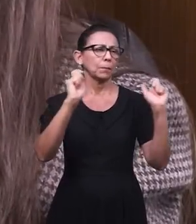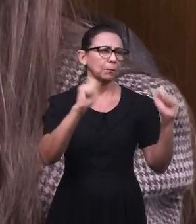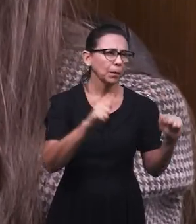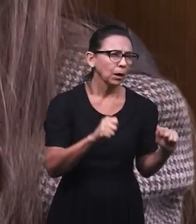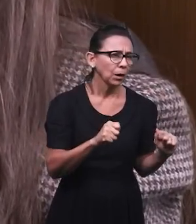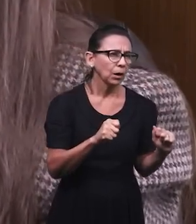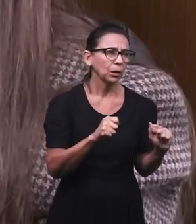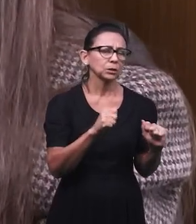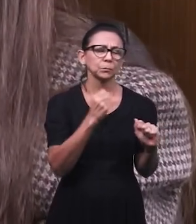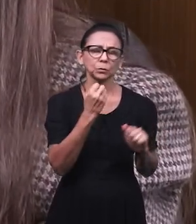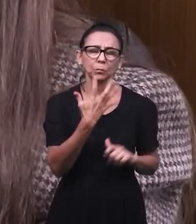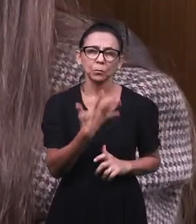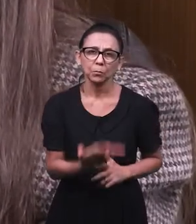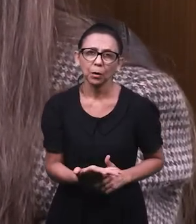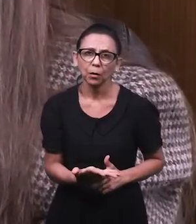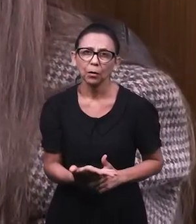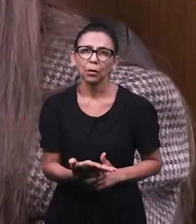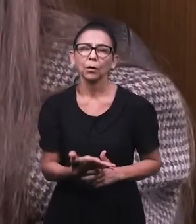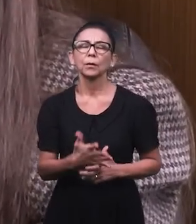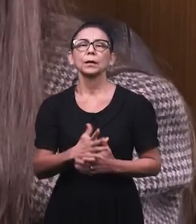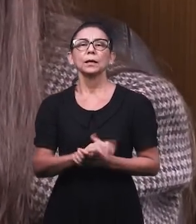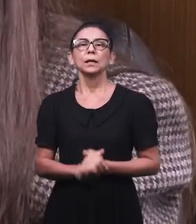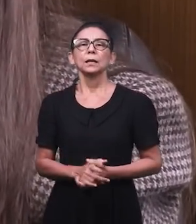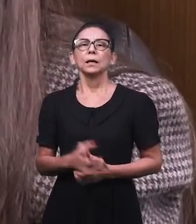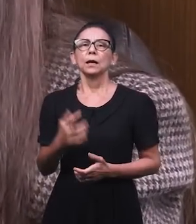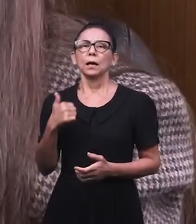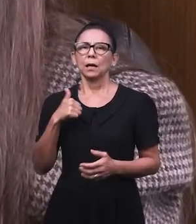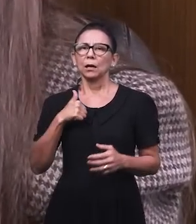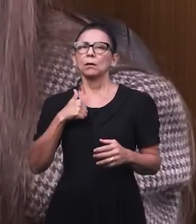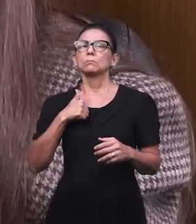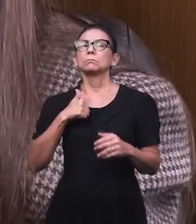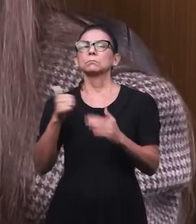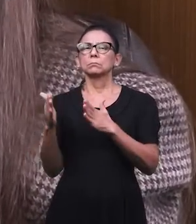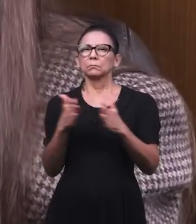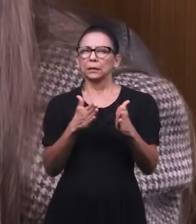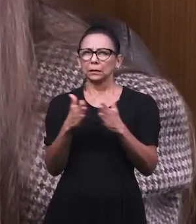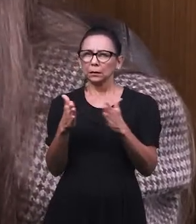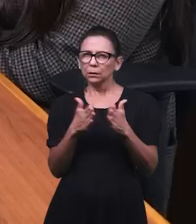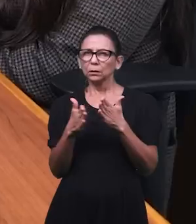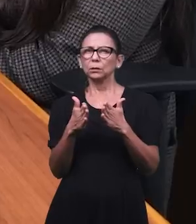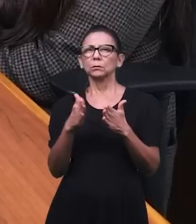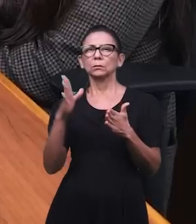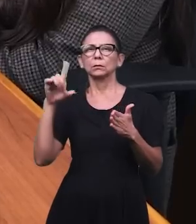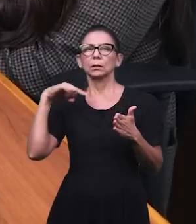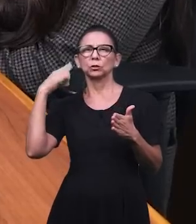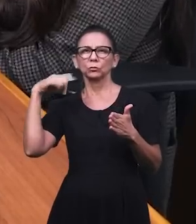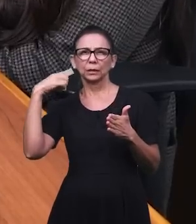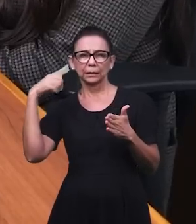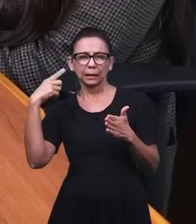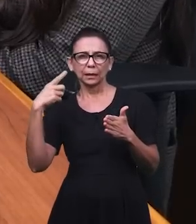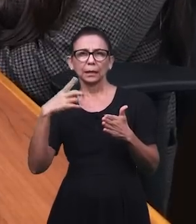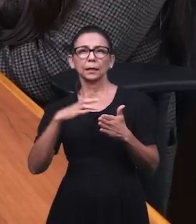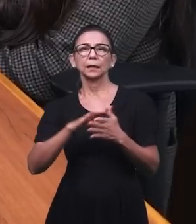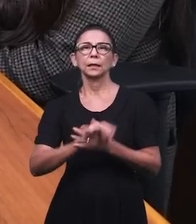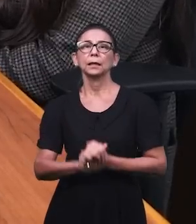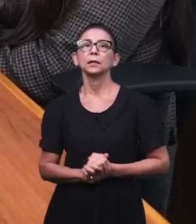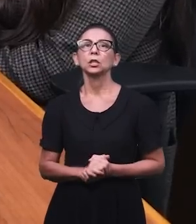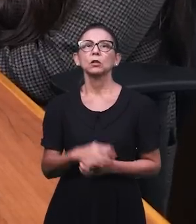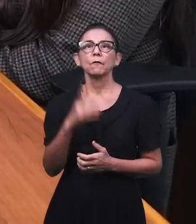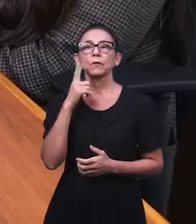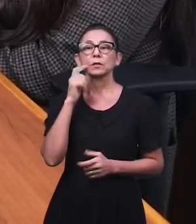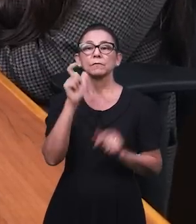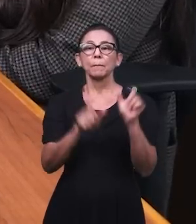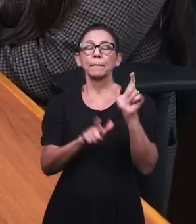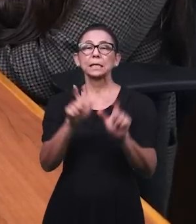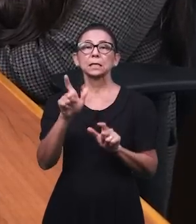Você lida, pelo menos onde eu advoguei um tempo da minha vida, amei advogar. Acho você se encontra ali